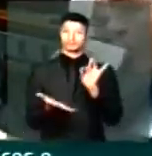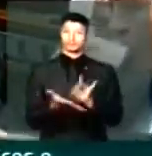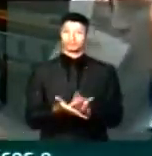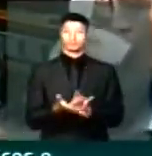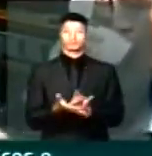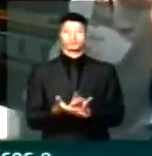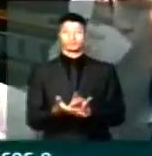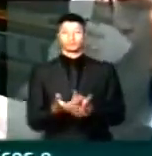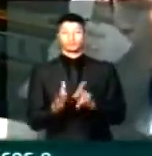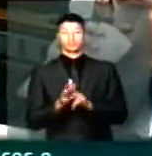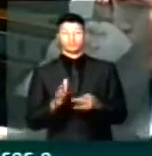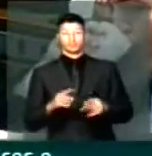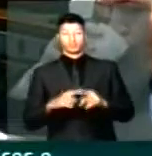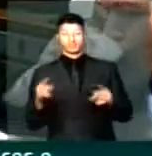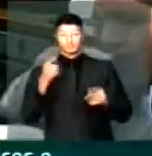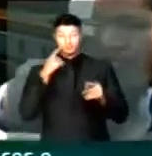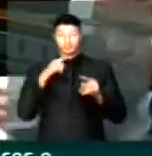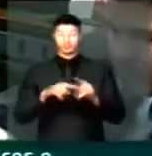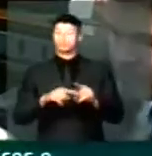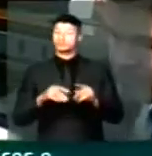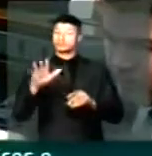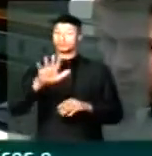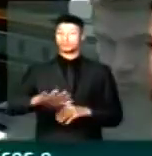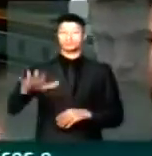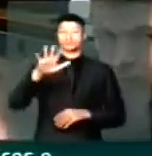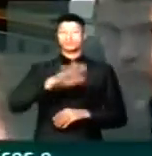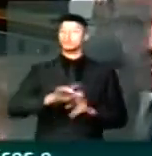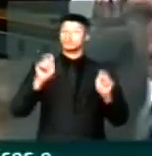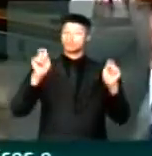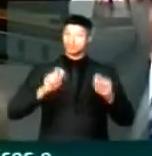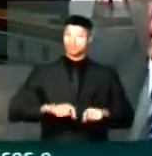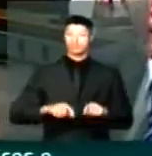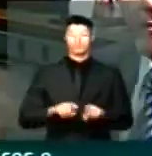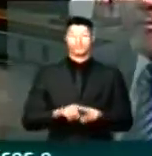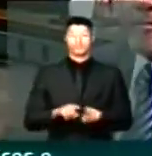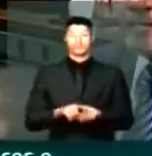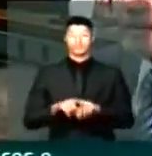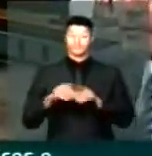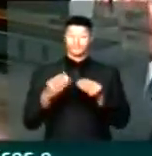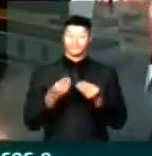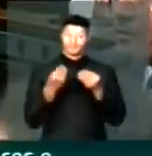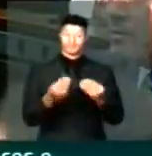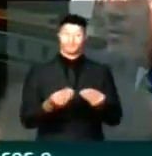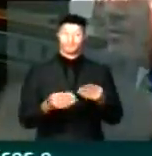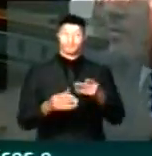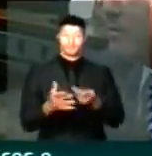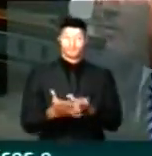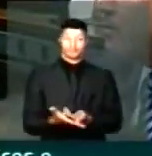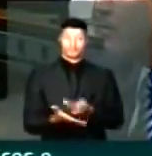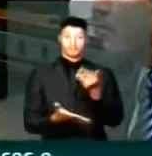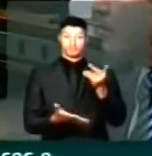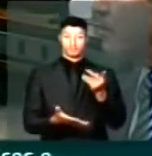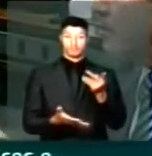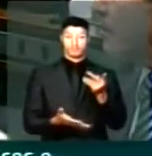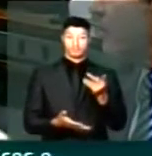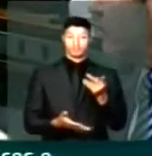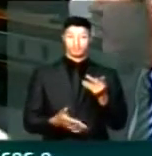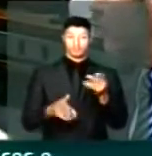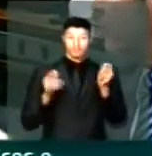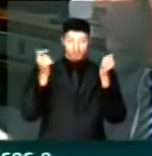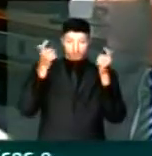legitimidade, mas o objetivo central deve ser dar à Petrobras